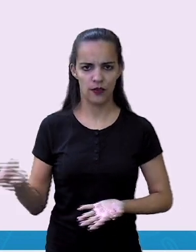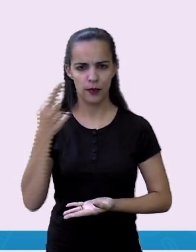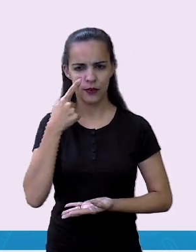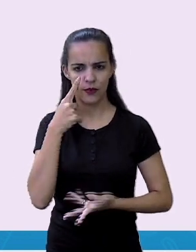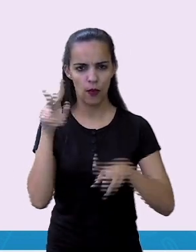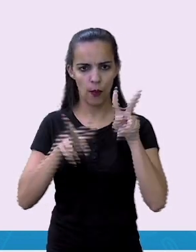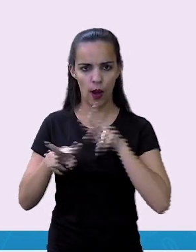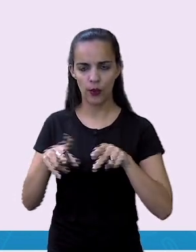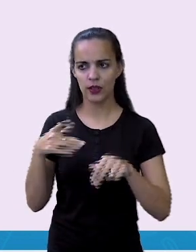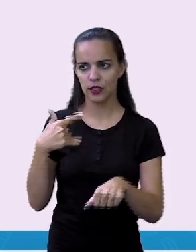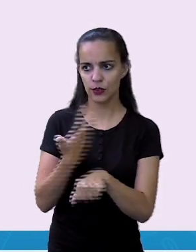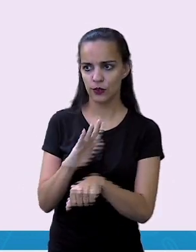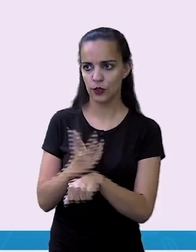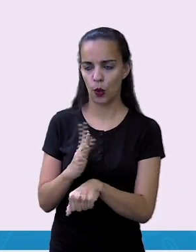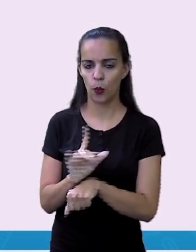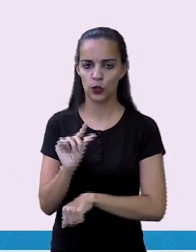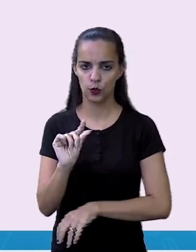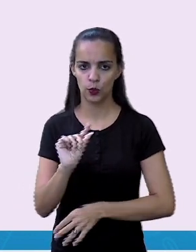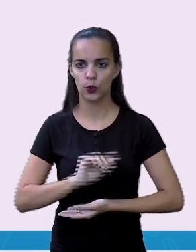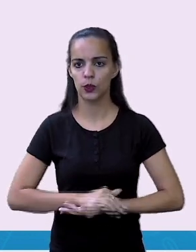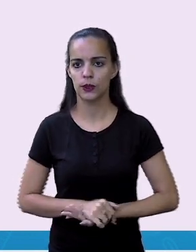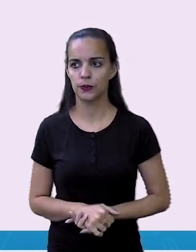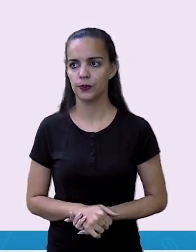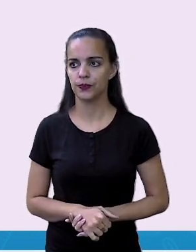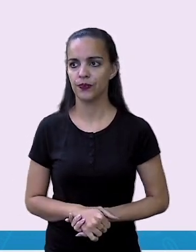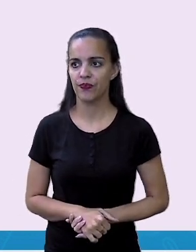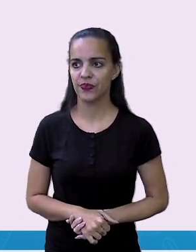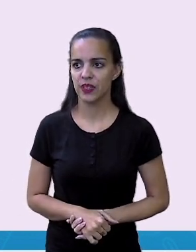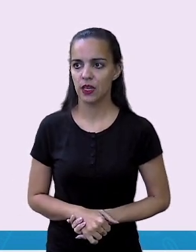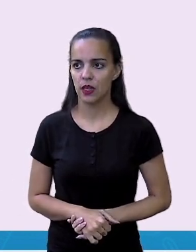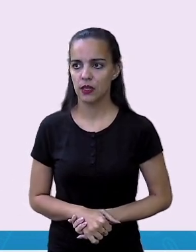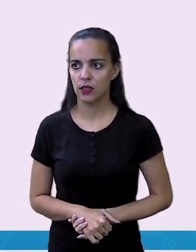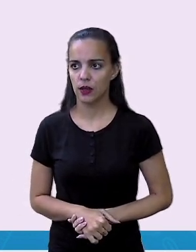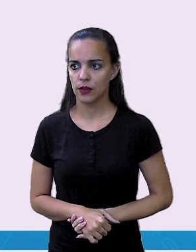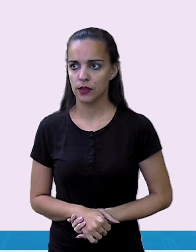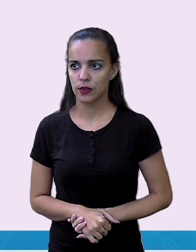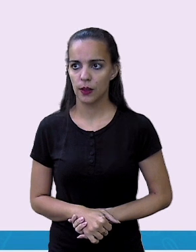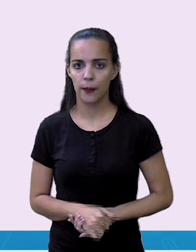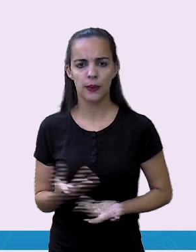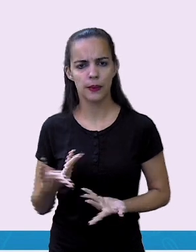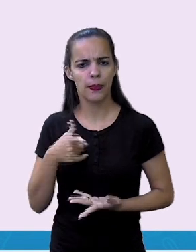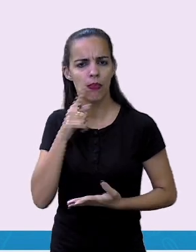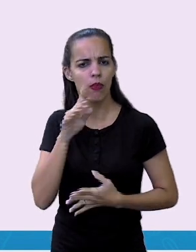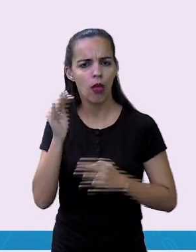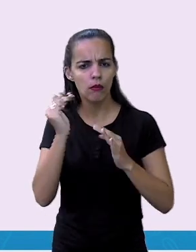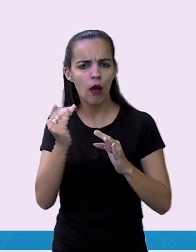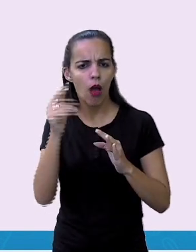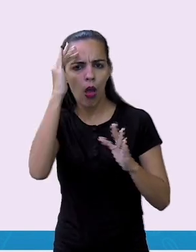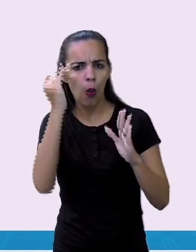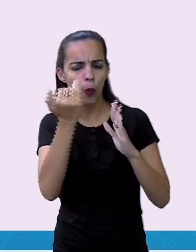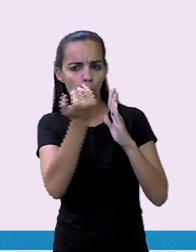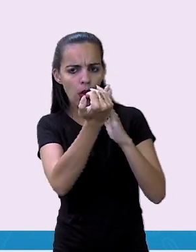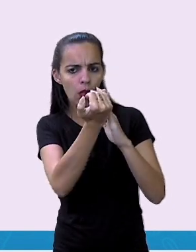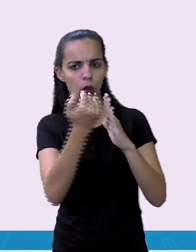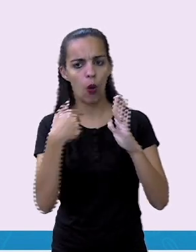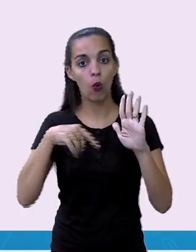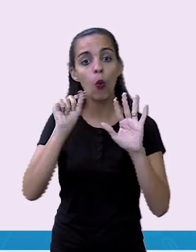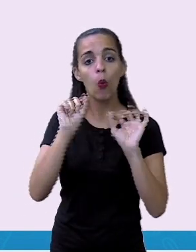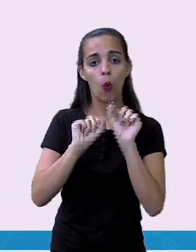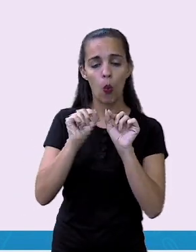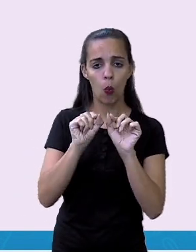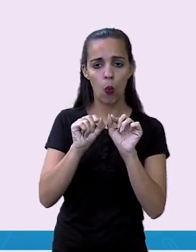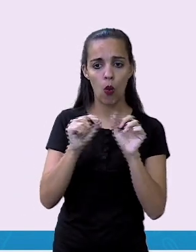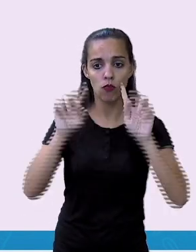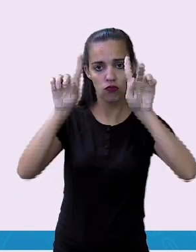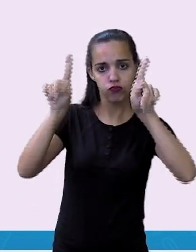vamos aplicar, vamos praticar um pouco. A respeito dos produtos notáveis, assinale a alternativa